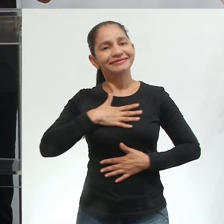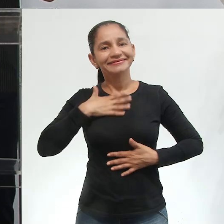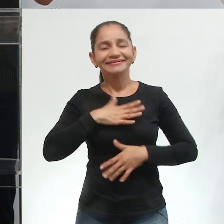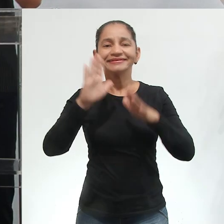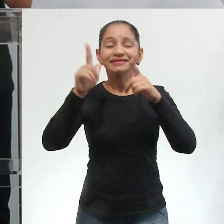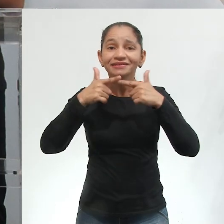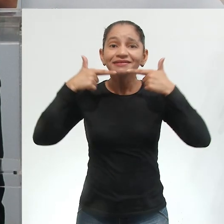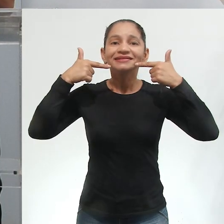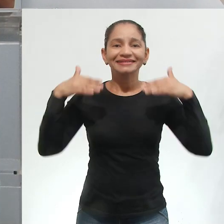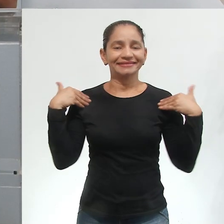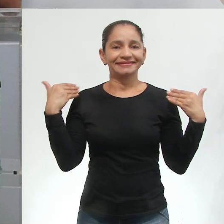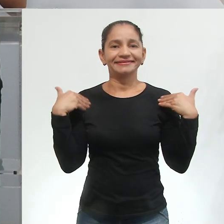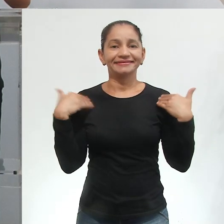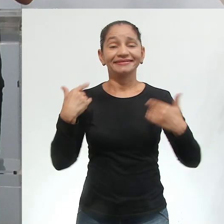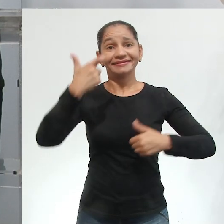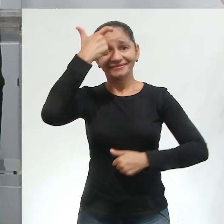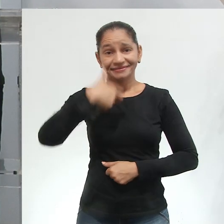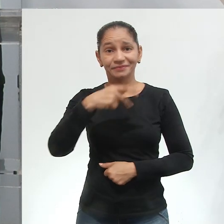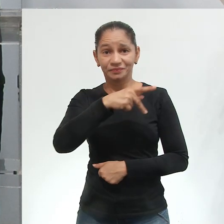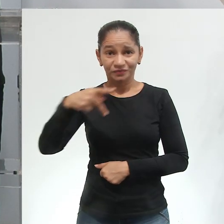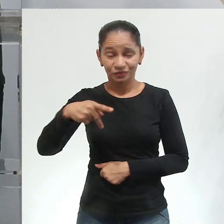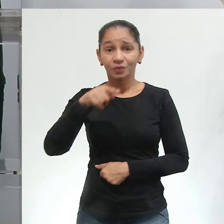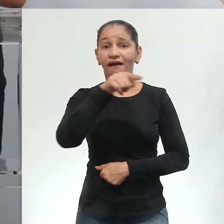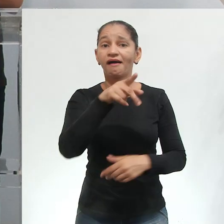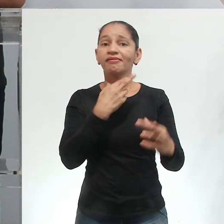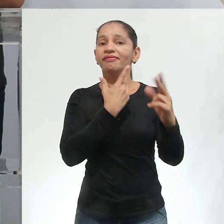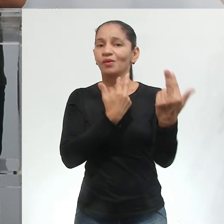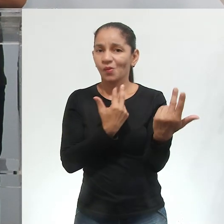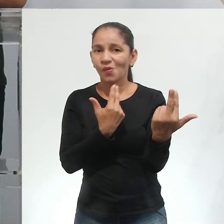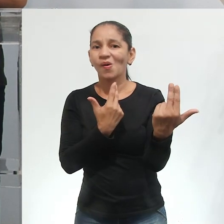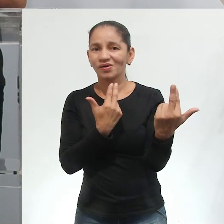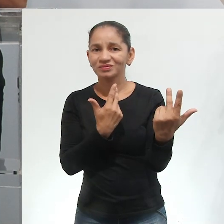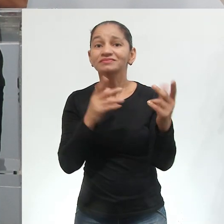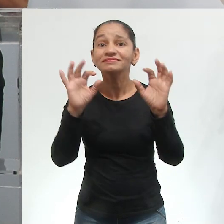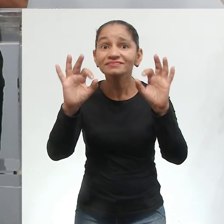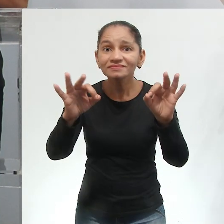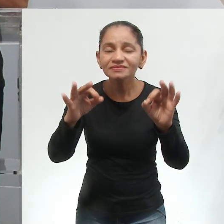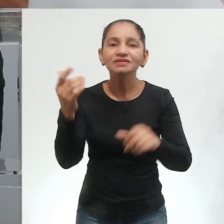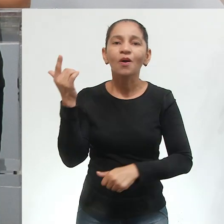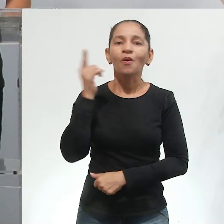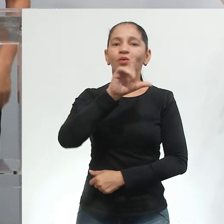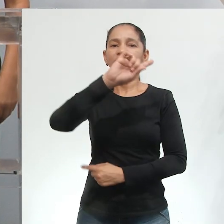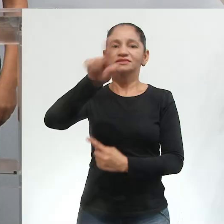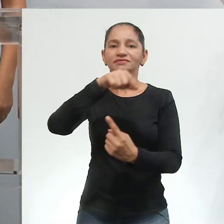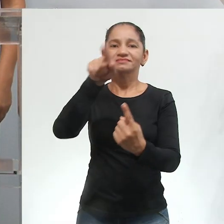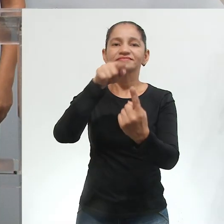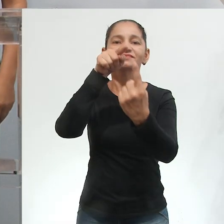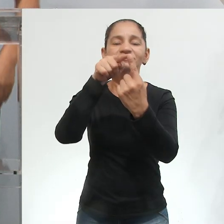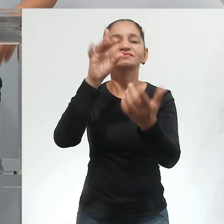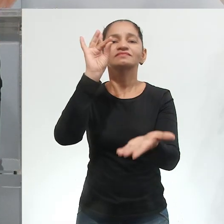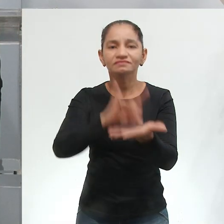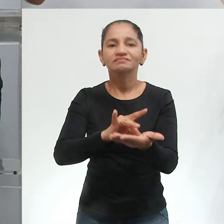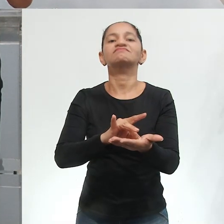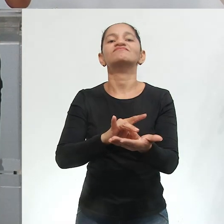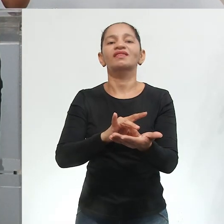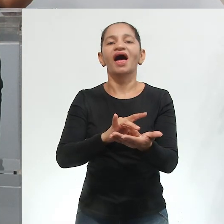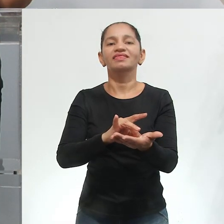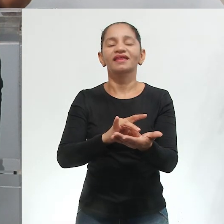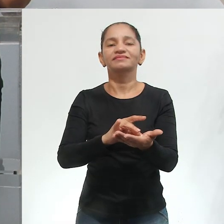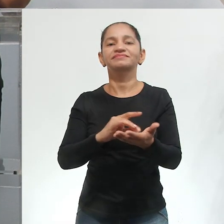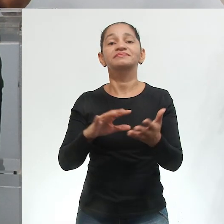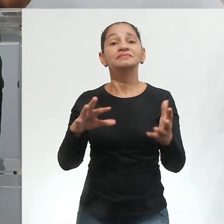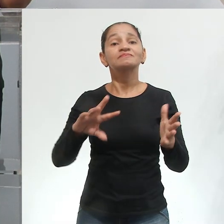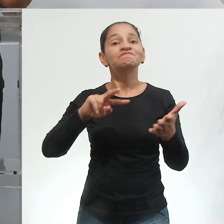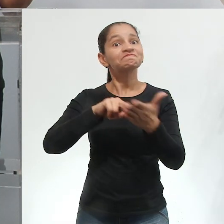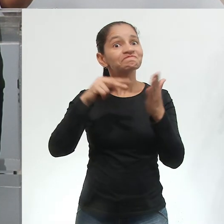prazeroso para quem ensina e para quem aprende. É quando nós conseguimos atingir esse momento é que tudo